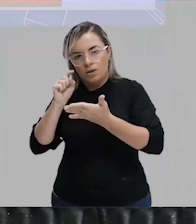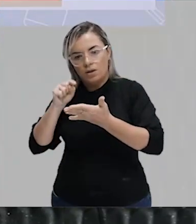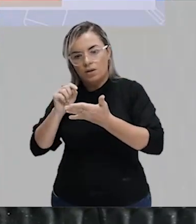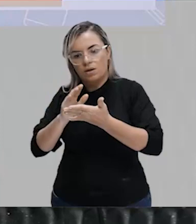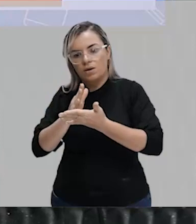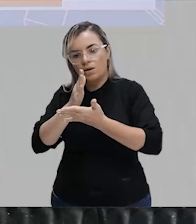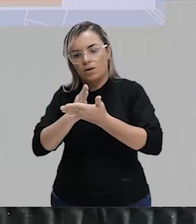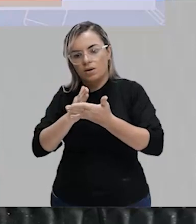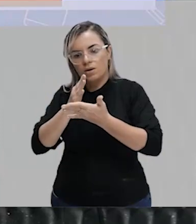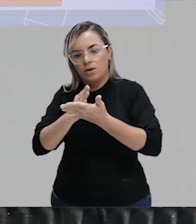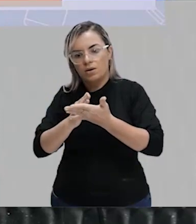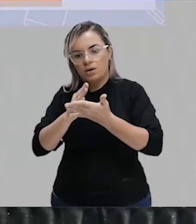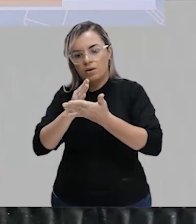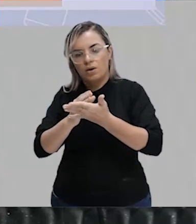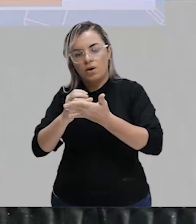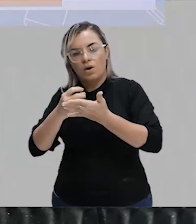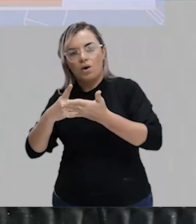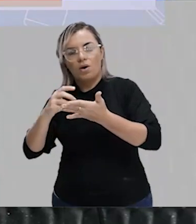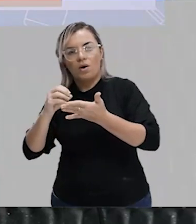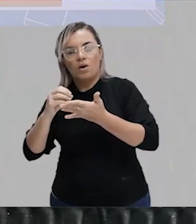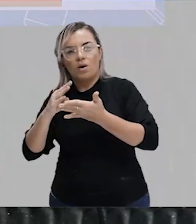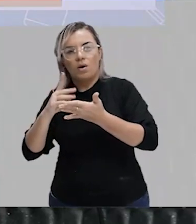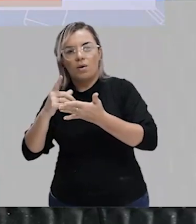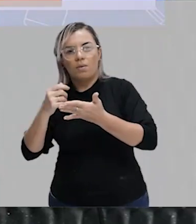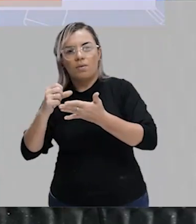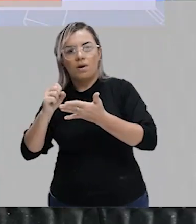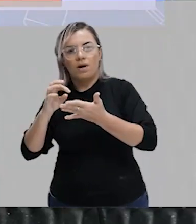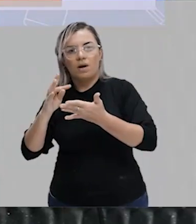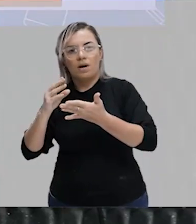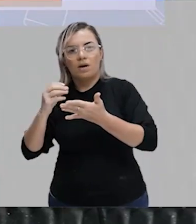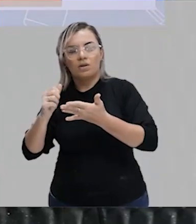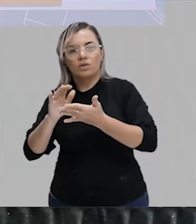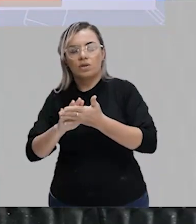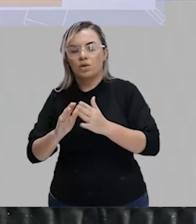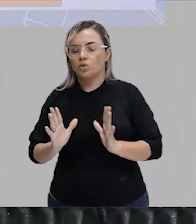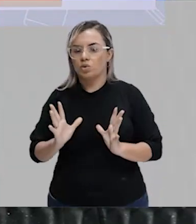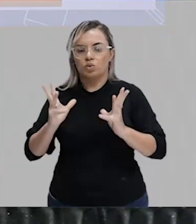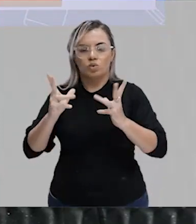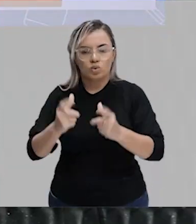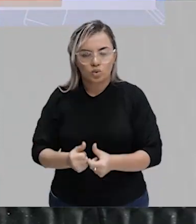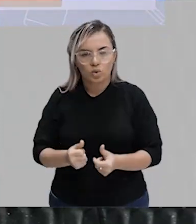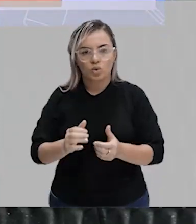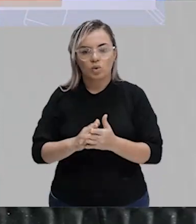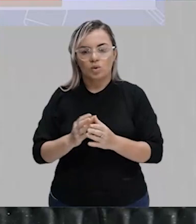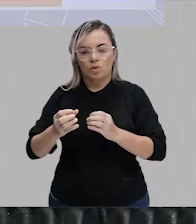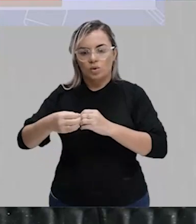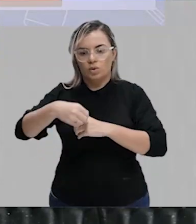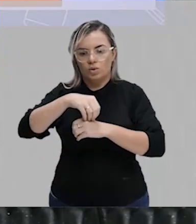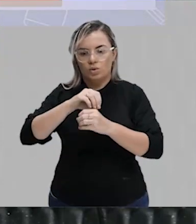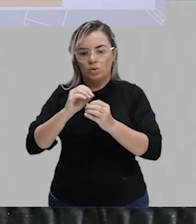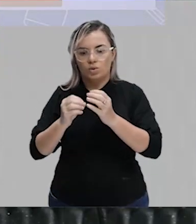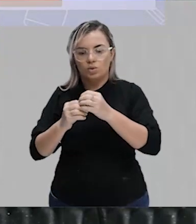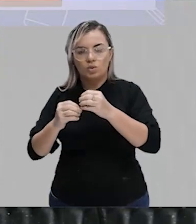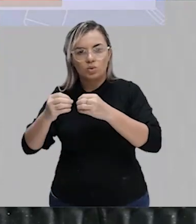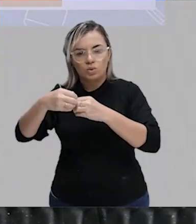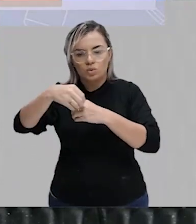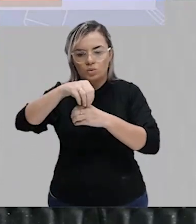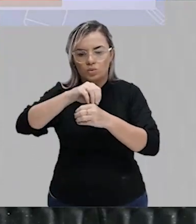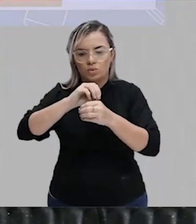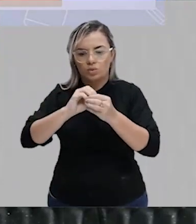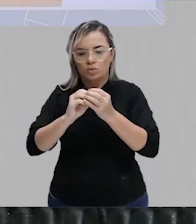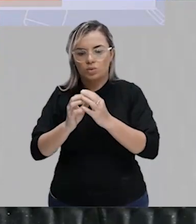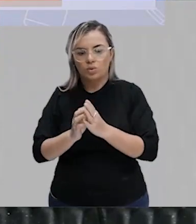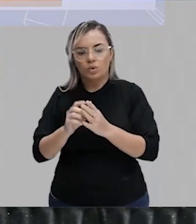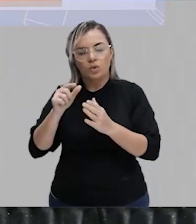holoblástica? Todo o ovo está sofrendo divisão. Então, é holo. Holo significa todo, tá? E